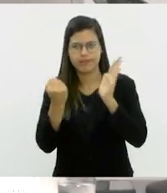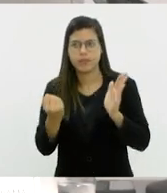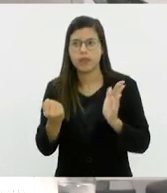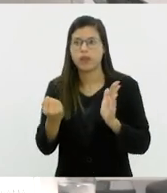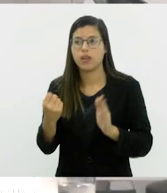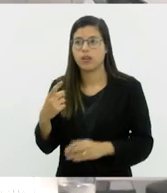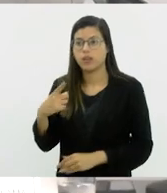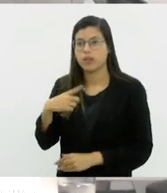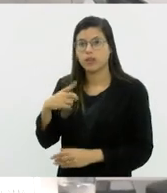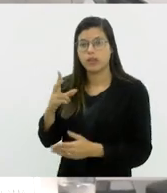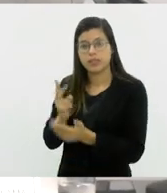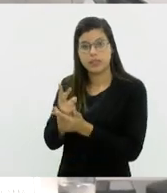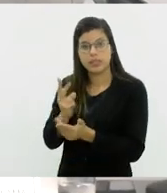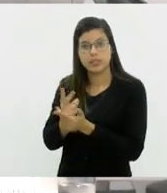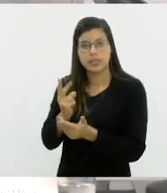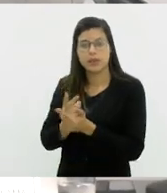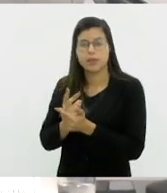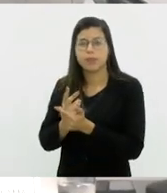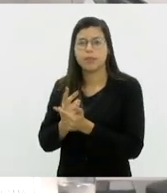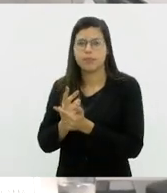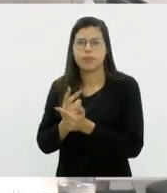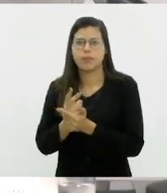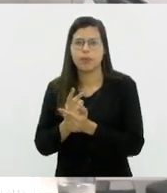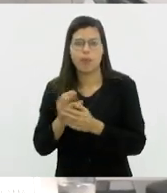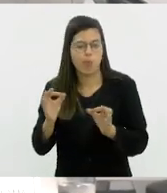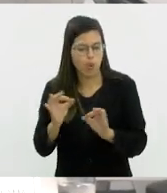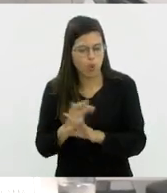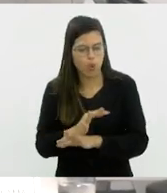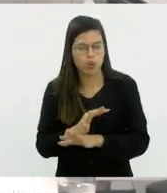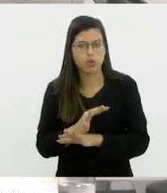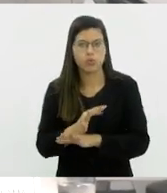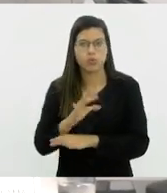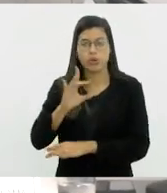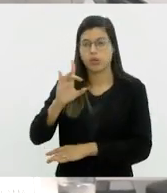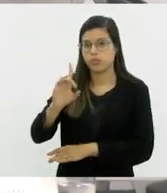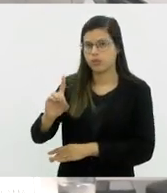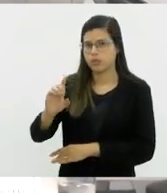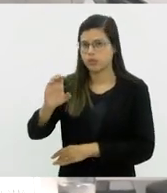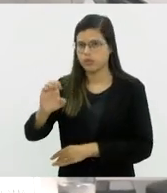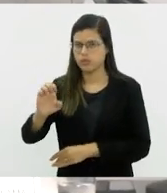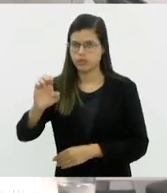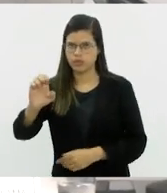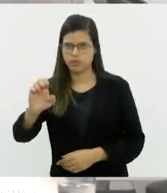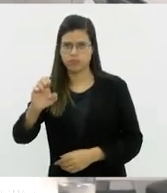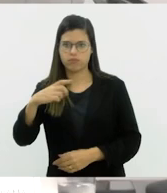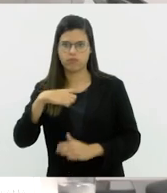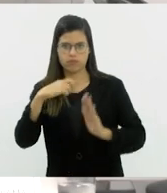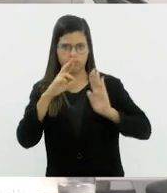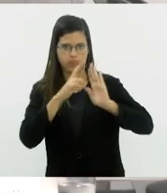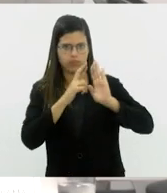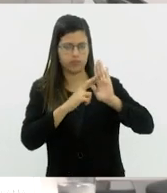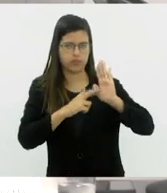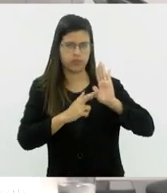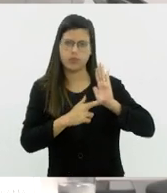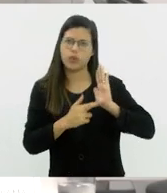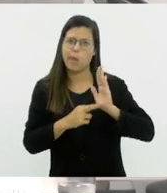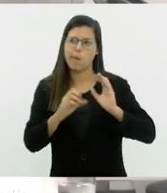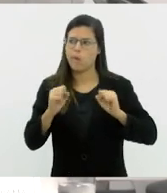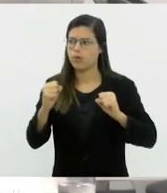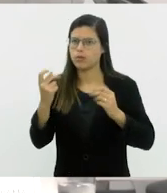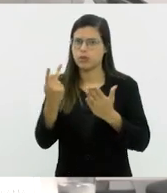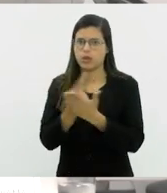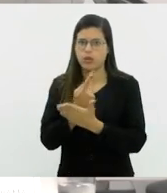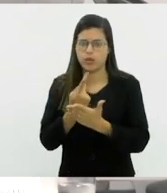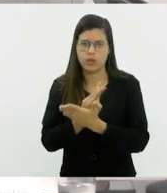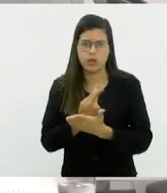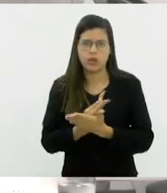ligado sempre. E o DSEA tem uma regra, pode ser que eu esteja equivocado, ninguém melhor do que Vossa Excelência